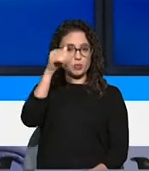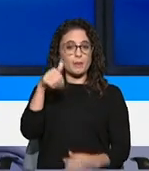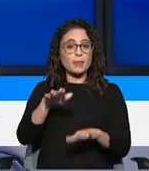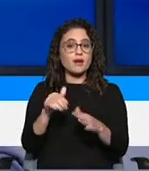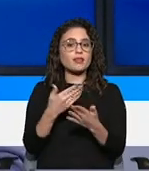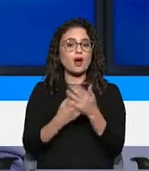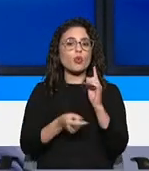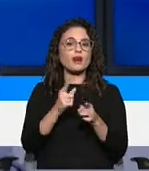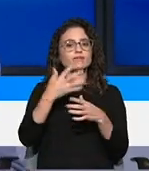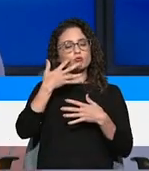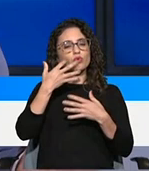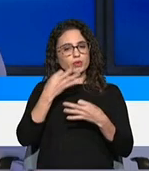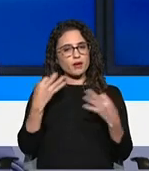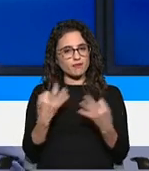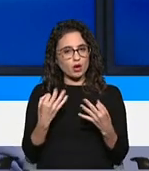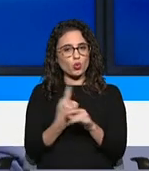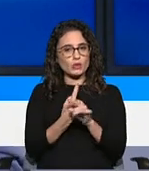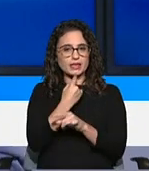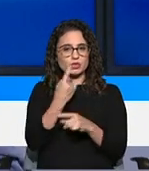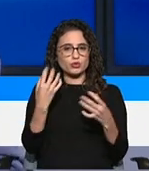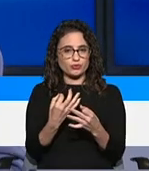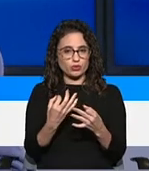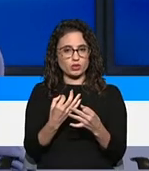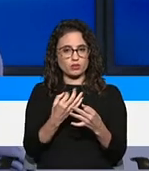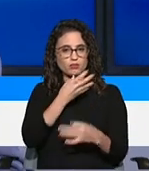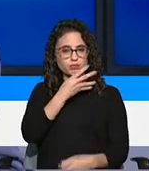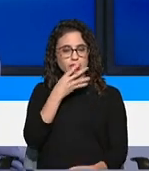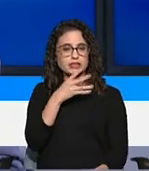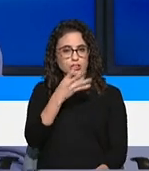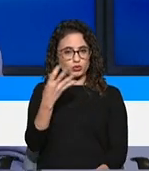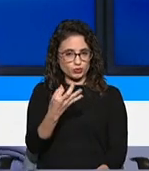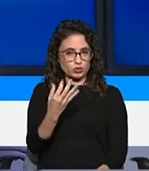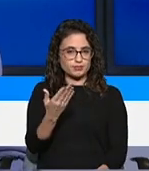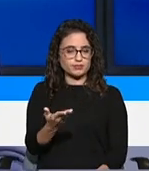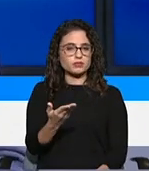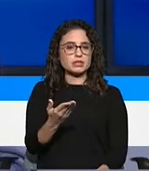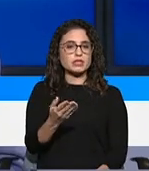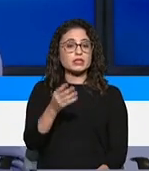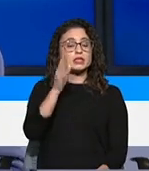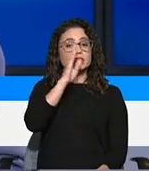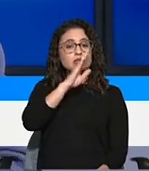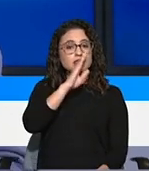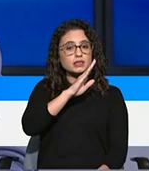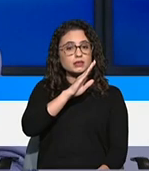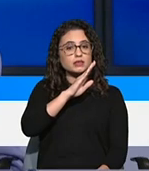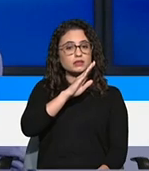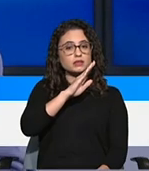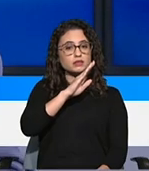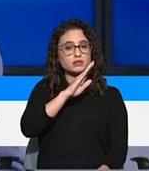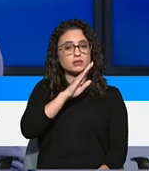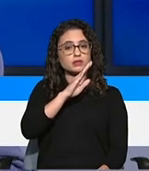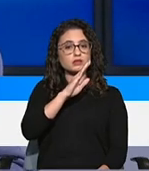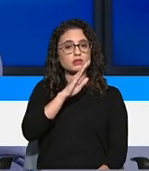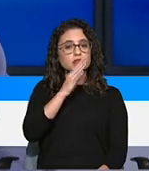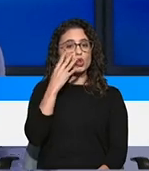conferimento aquilo que sempre disse e na sua declaração também o disse casao que Cao o António Costa